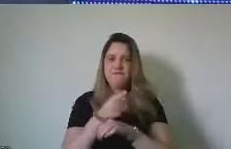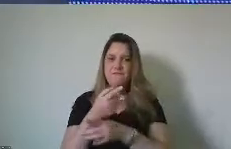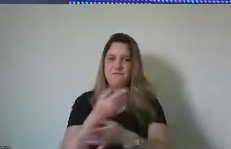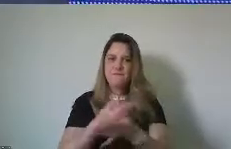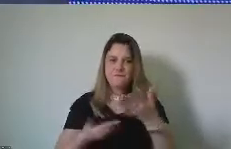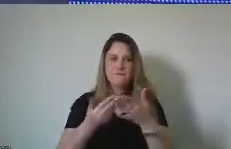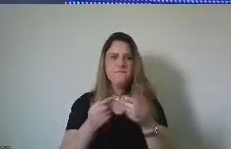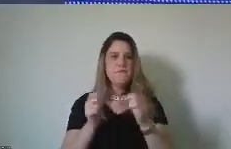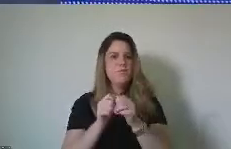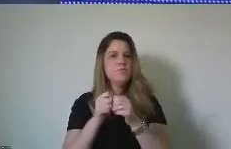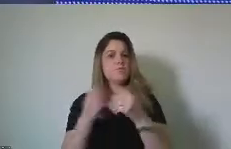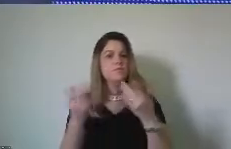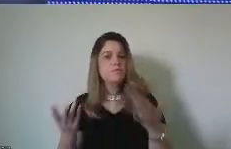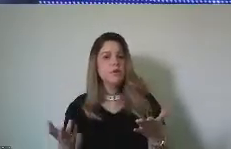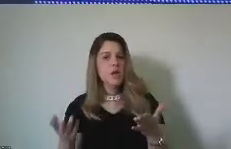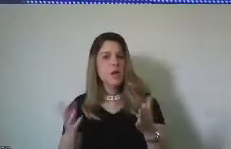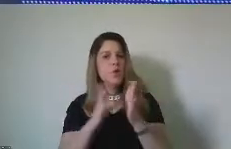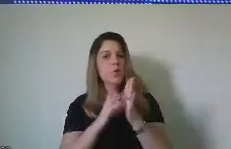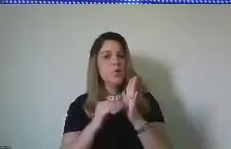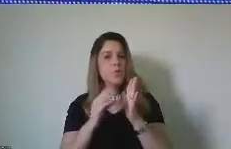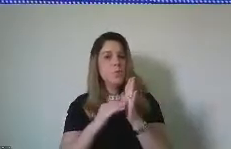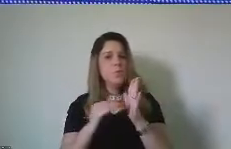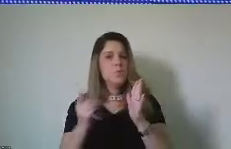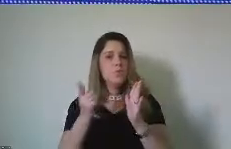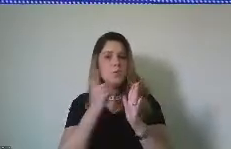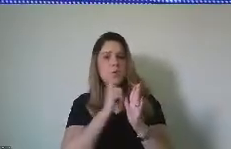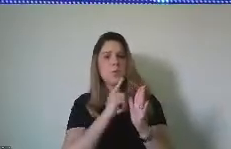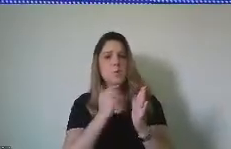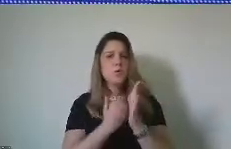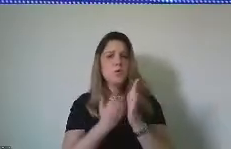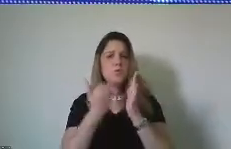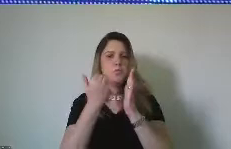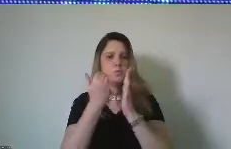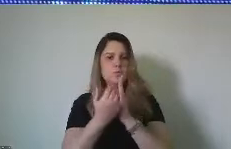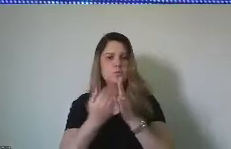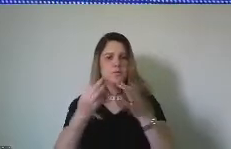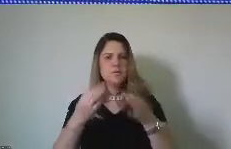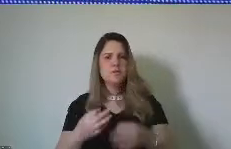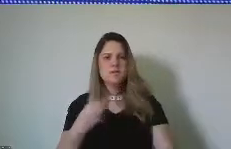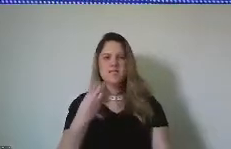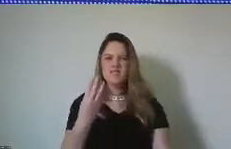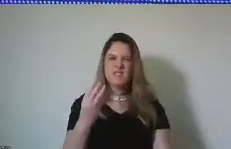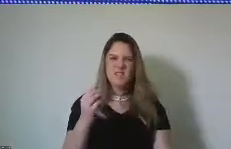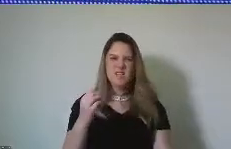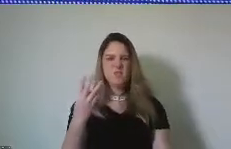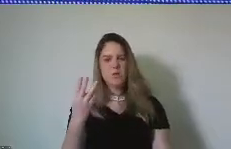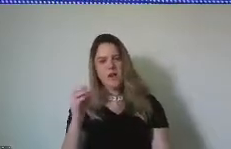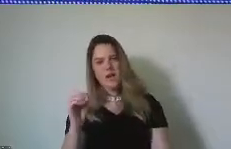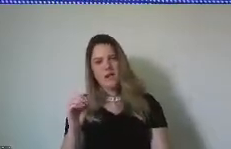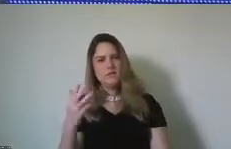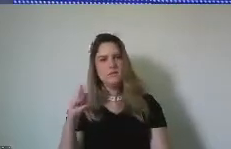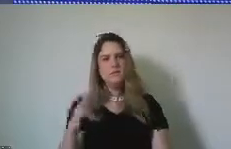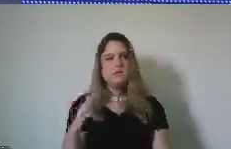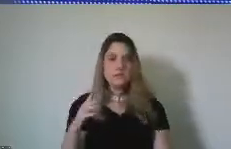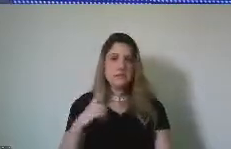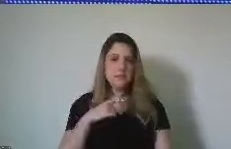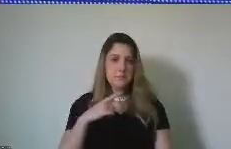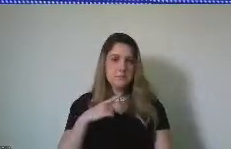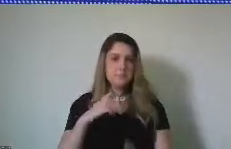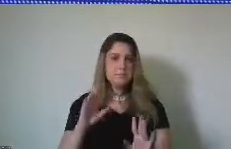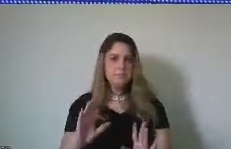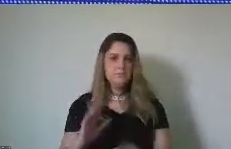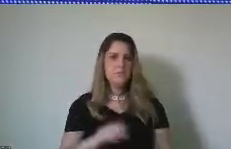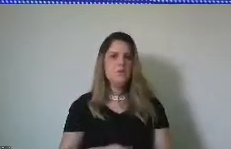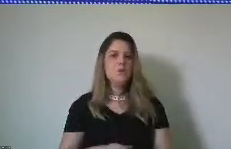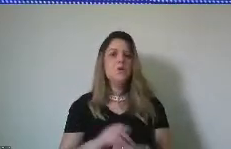faz o modelo da Anel considera muito mais Eco e se não me engano é 60 40 65 35 o